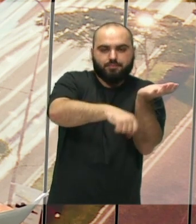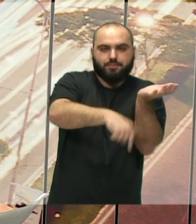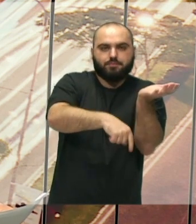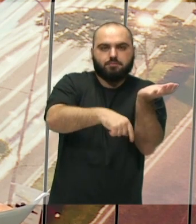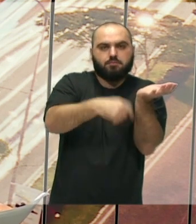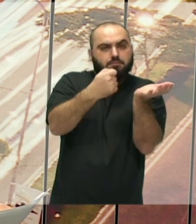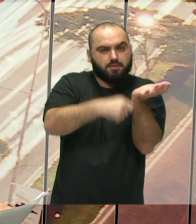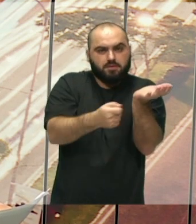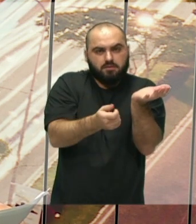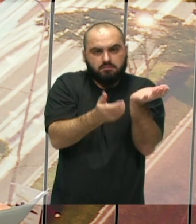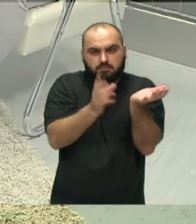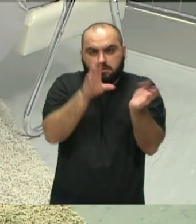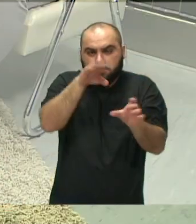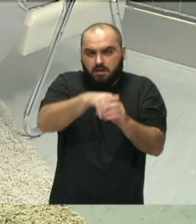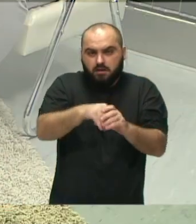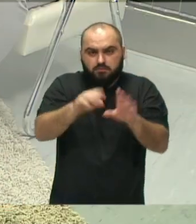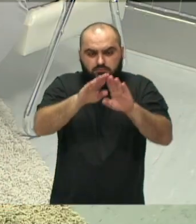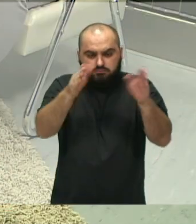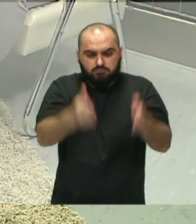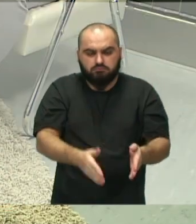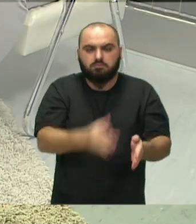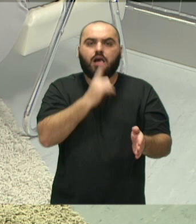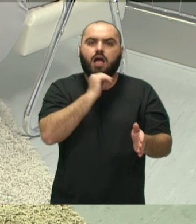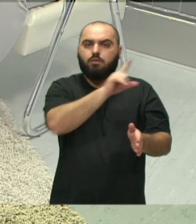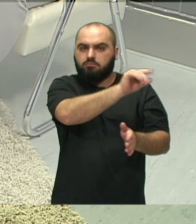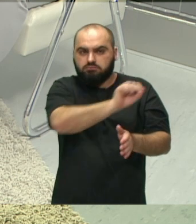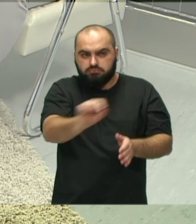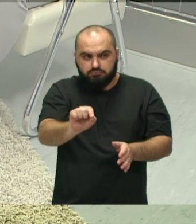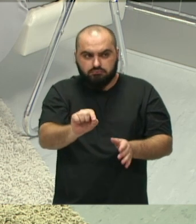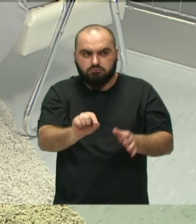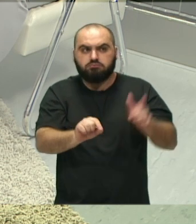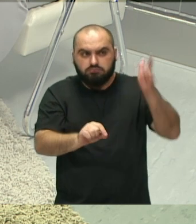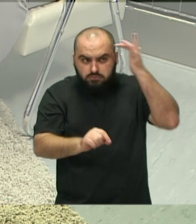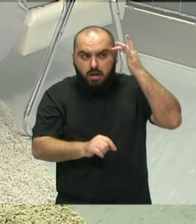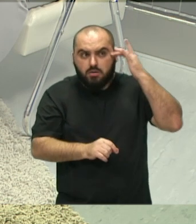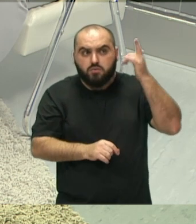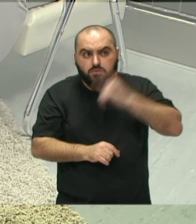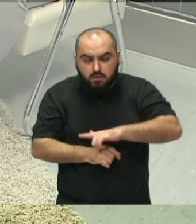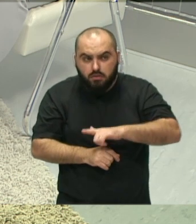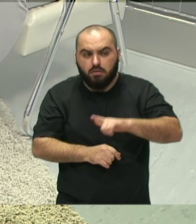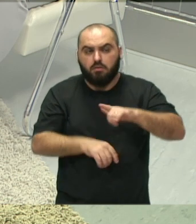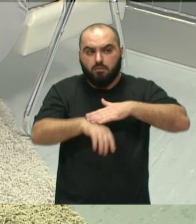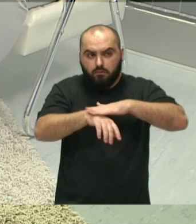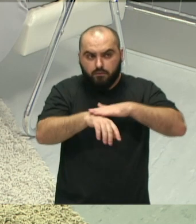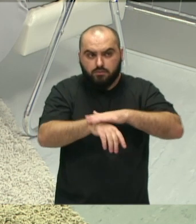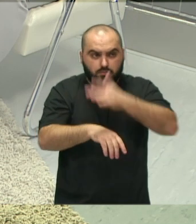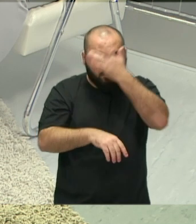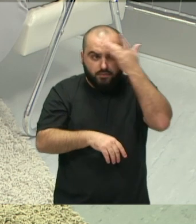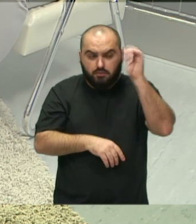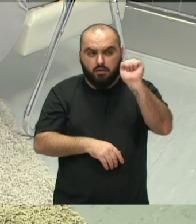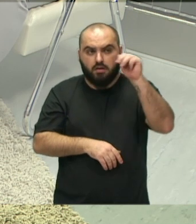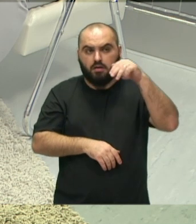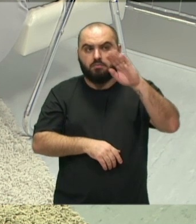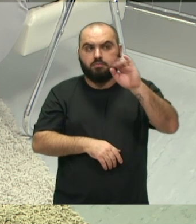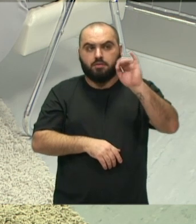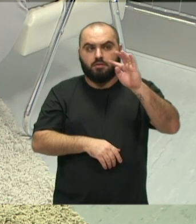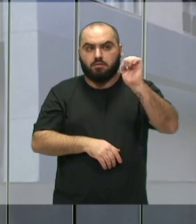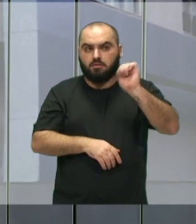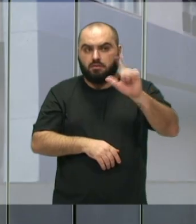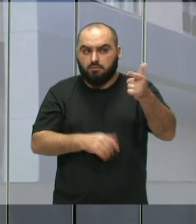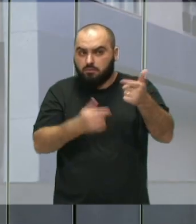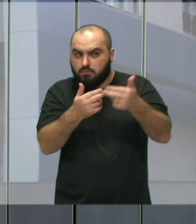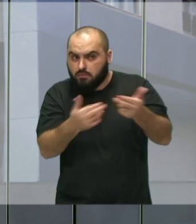É viável isso, vereador? O senhor chegou a conversar com alguém da Ambiental ou até mesmo do município de Itajaí sobre o assunto?